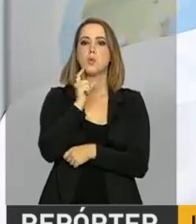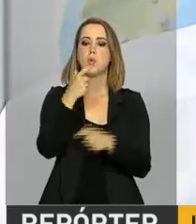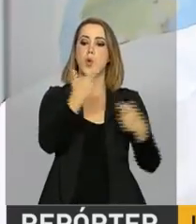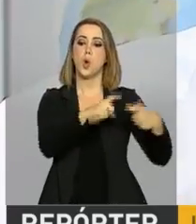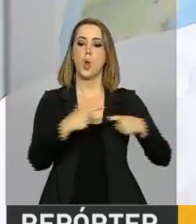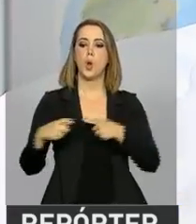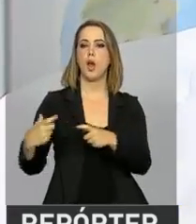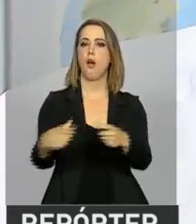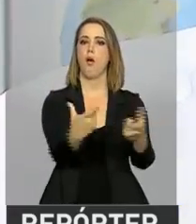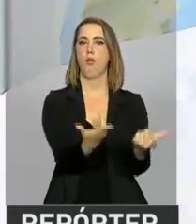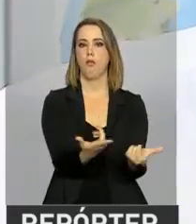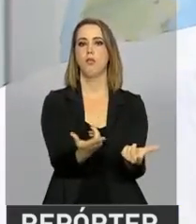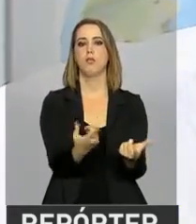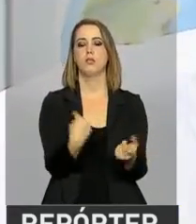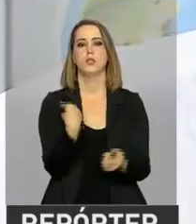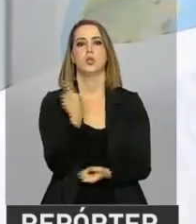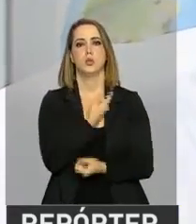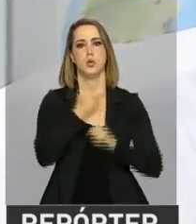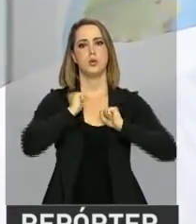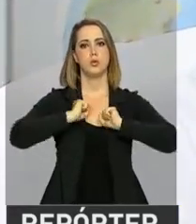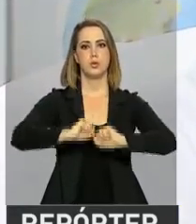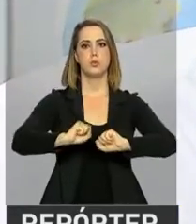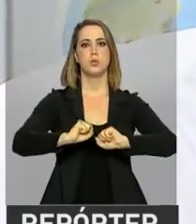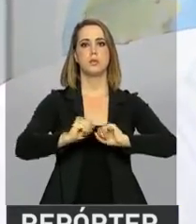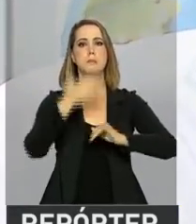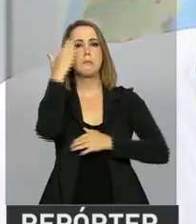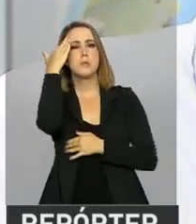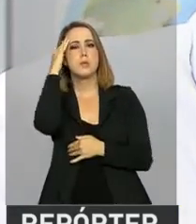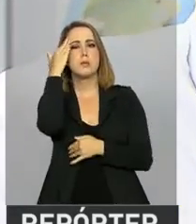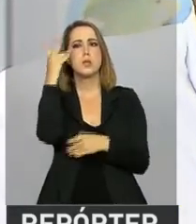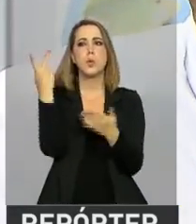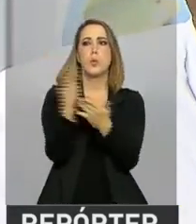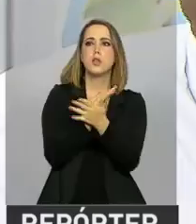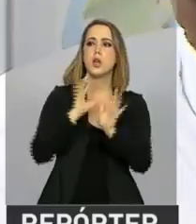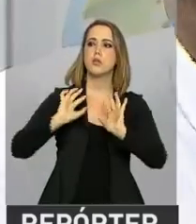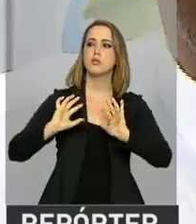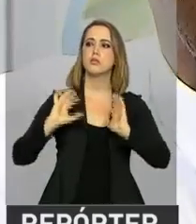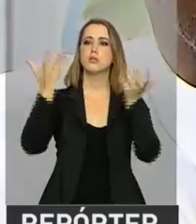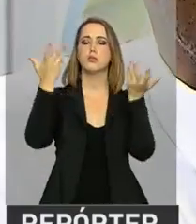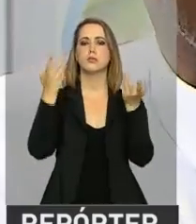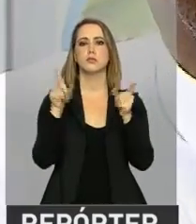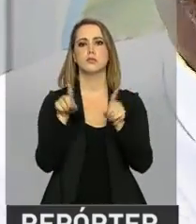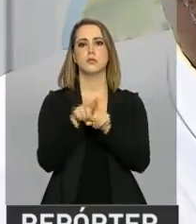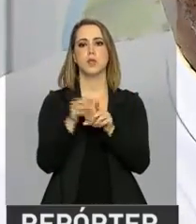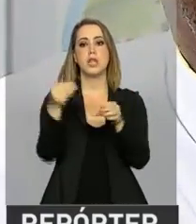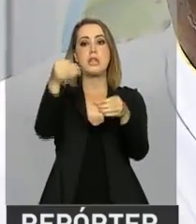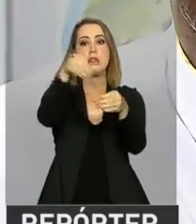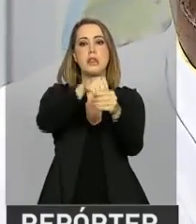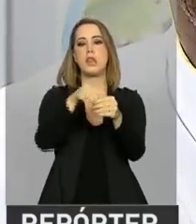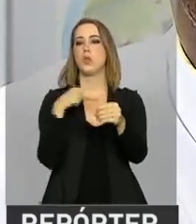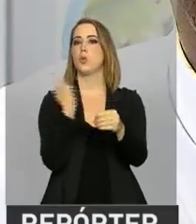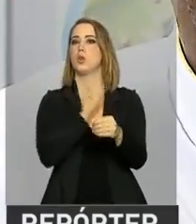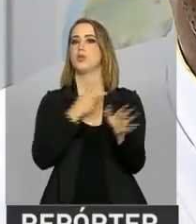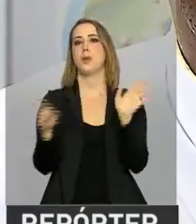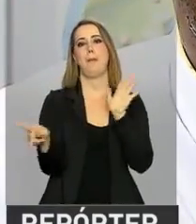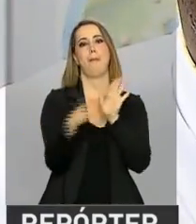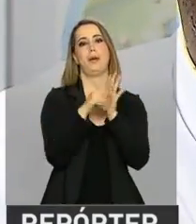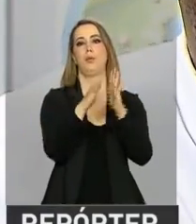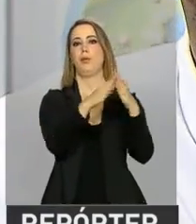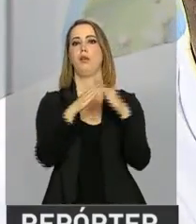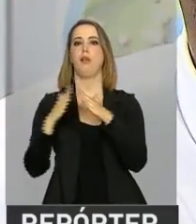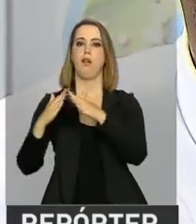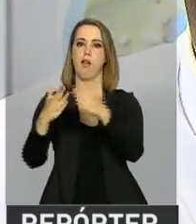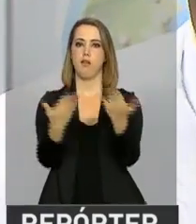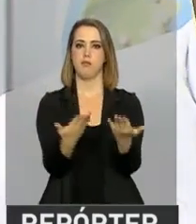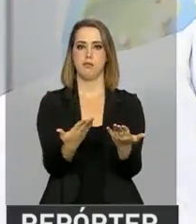local porque se vocês se nós podemos entender o que acontece ao dentro da nossa casa ou ao lado da nossa